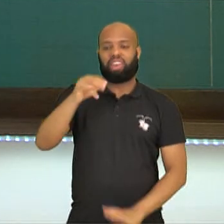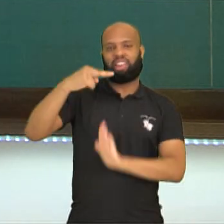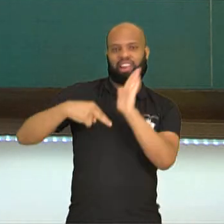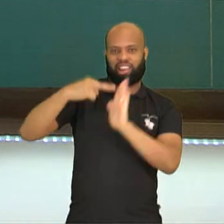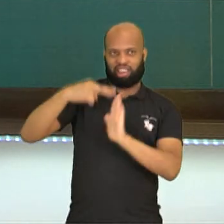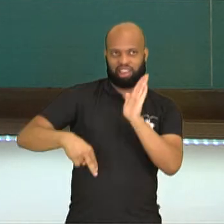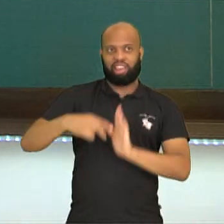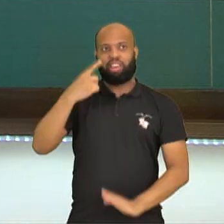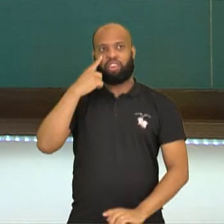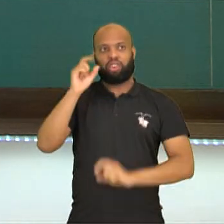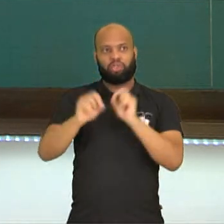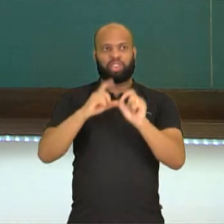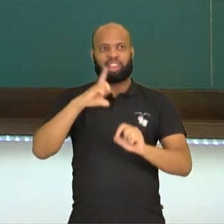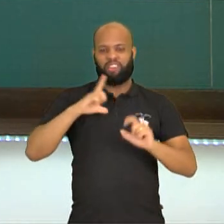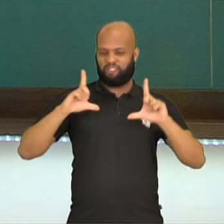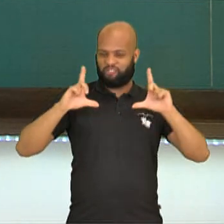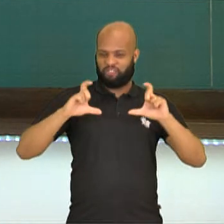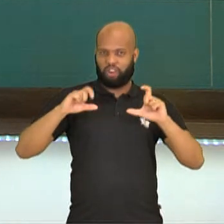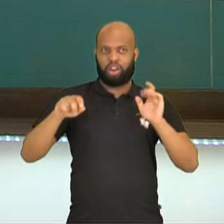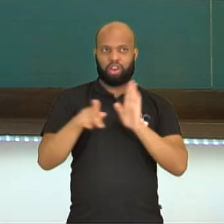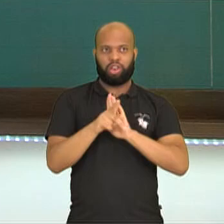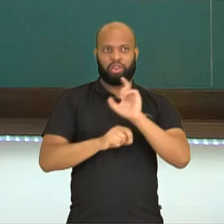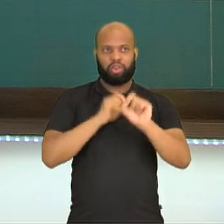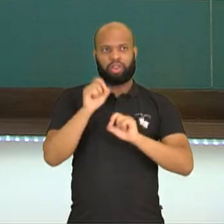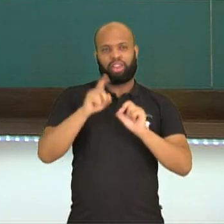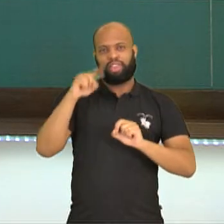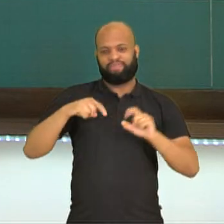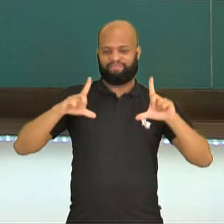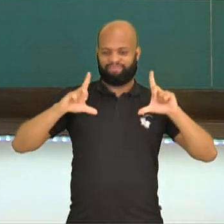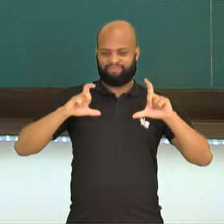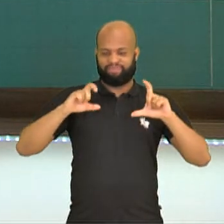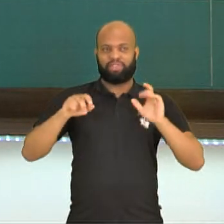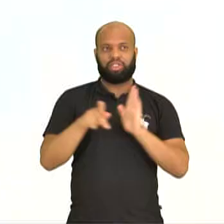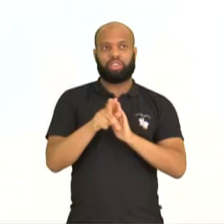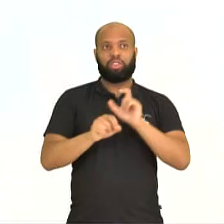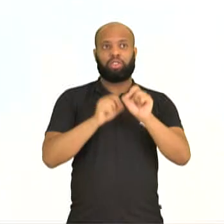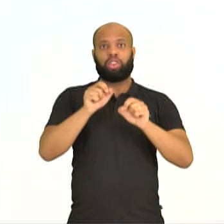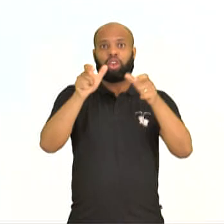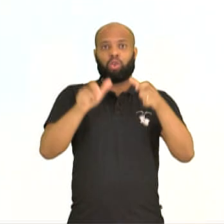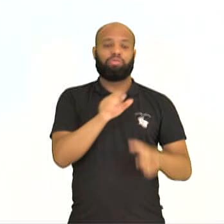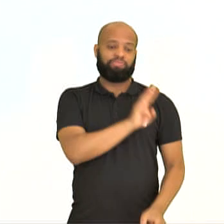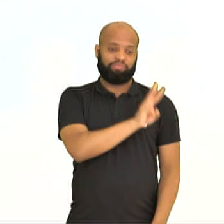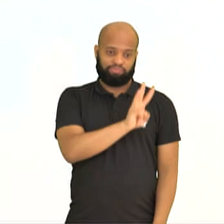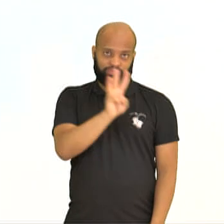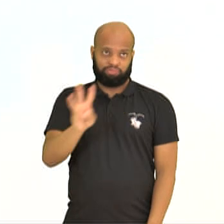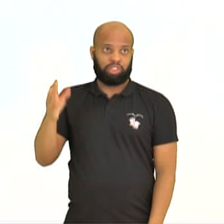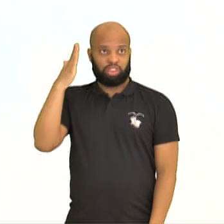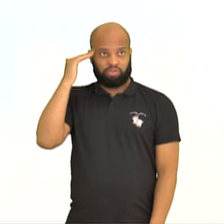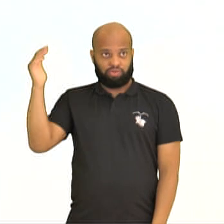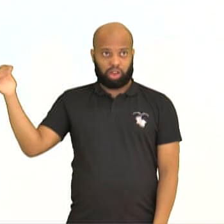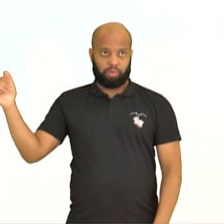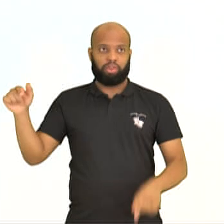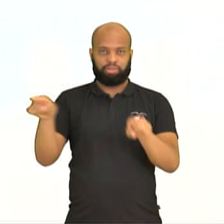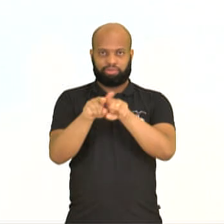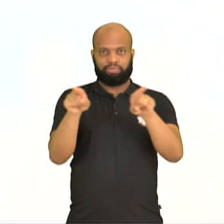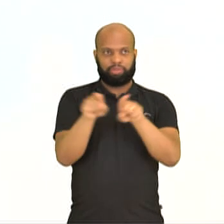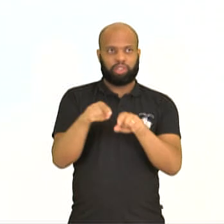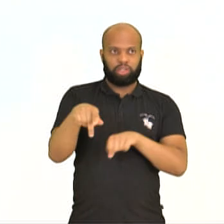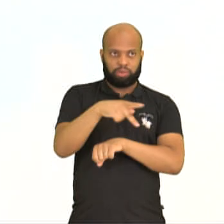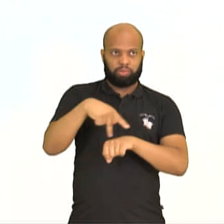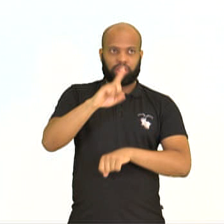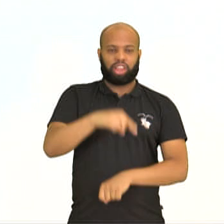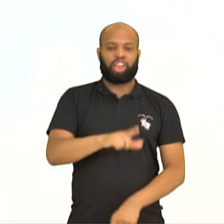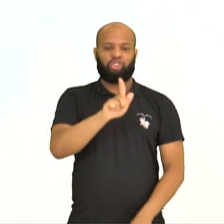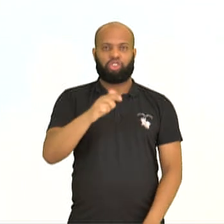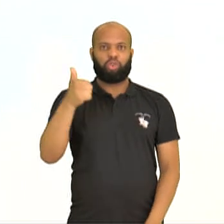Observem que é um print, literalmente, de uma tela, né? De uma plataforma, uma das mais conhecidas e respeitáveis do país, o